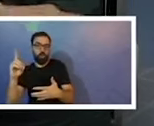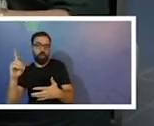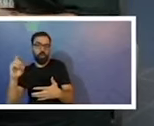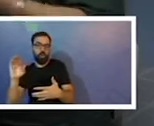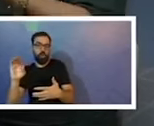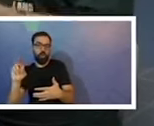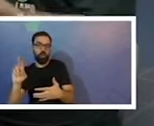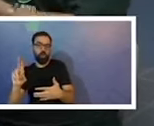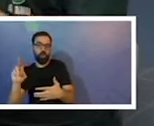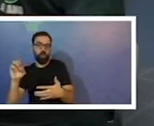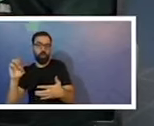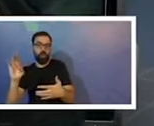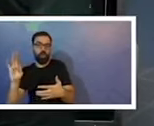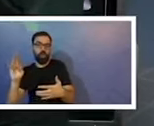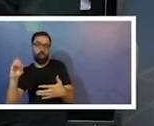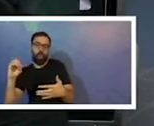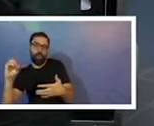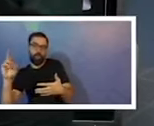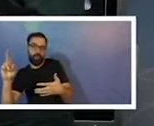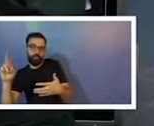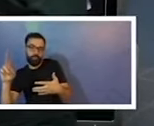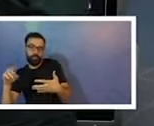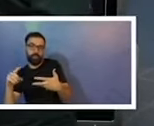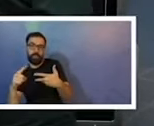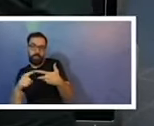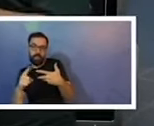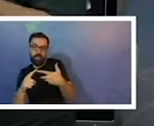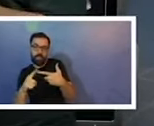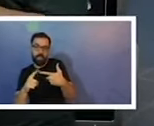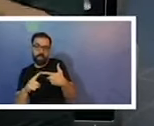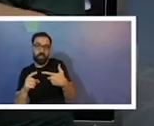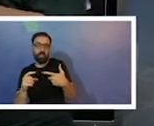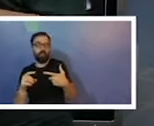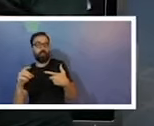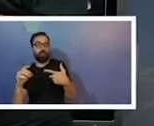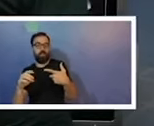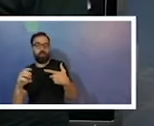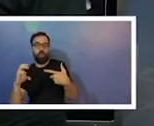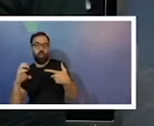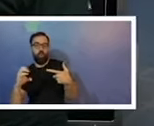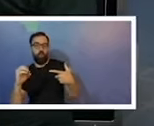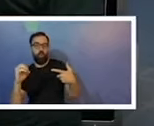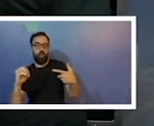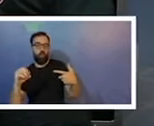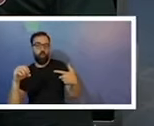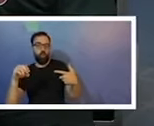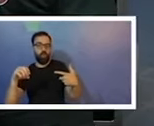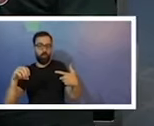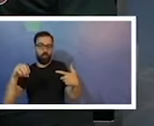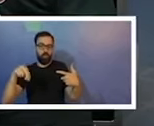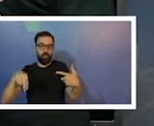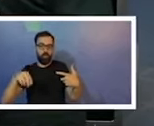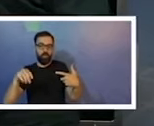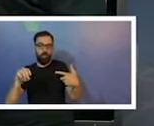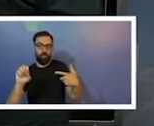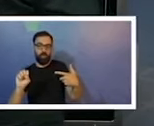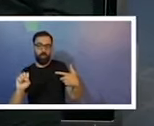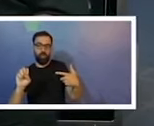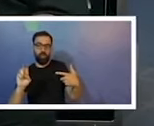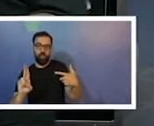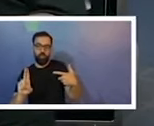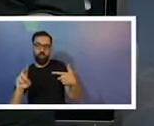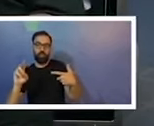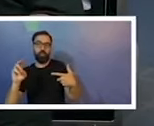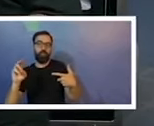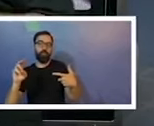animalzinho herbívoro que come as plantinhas, nós chamamos de consumidor primário, porque ele é o primeiro, ele é o que